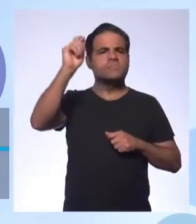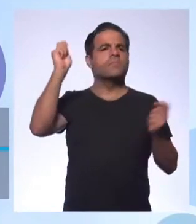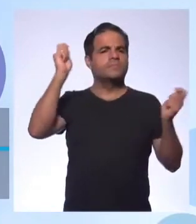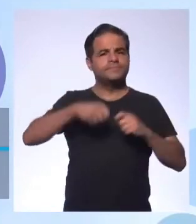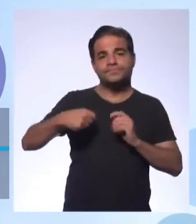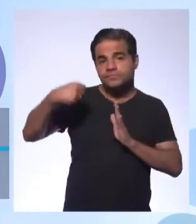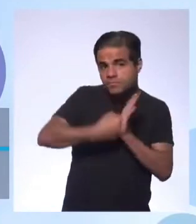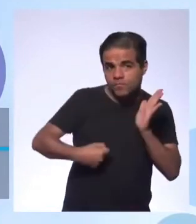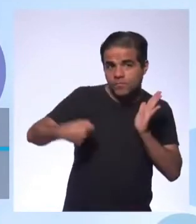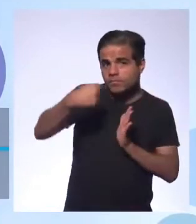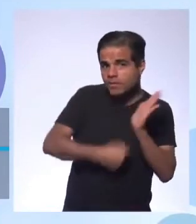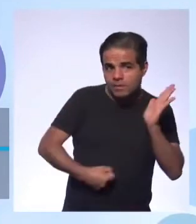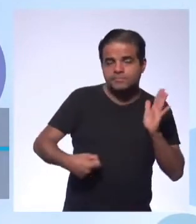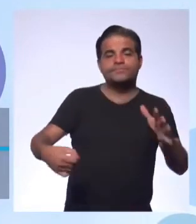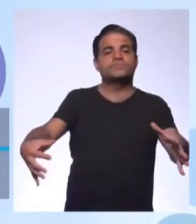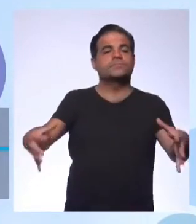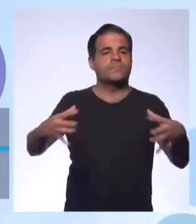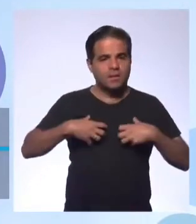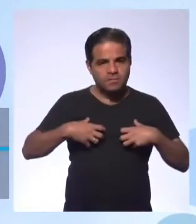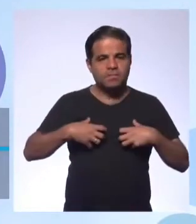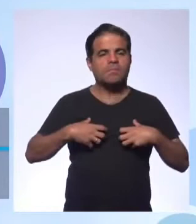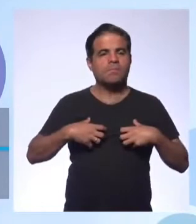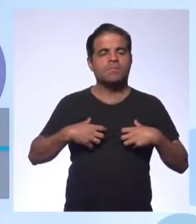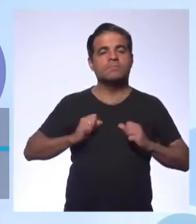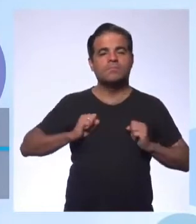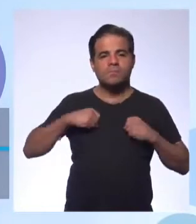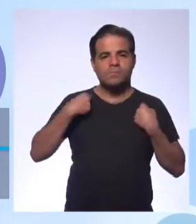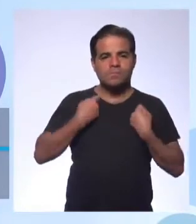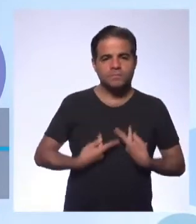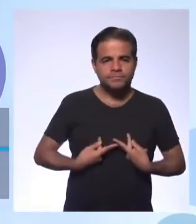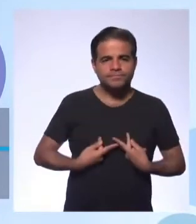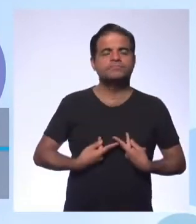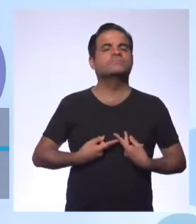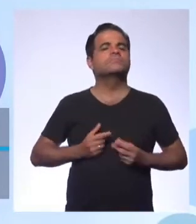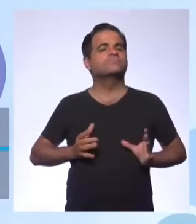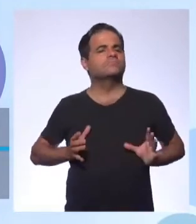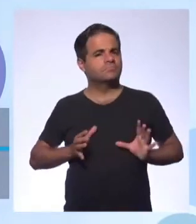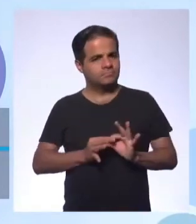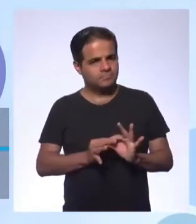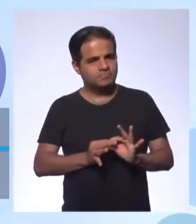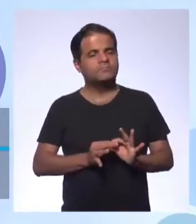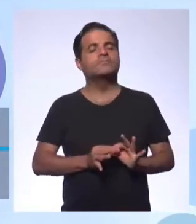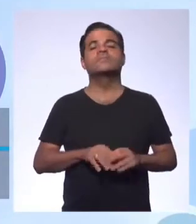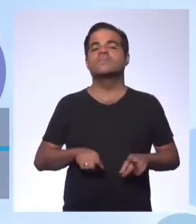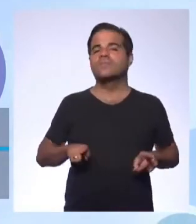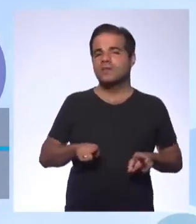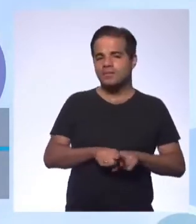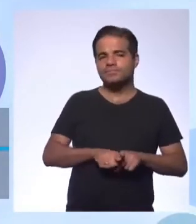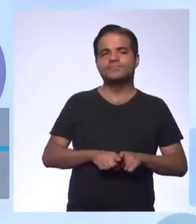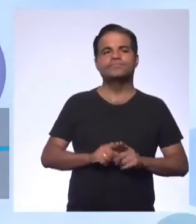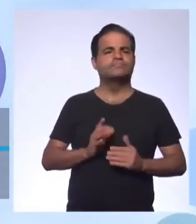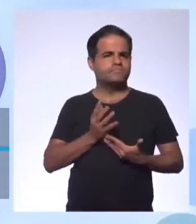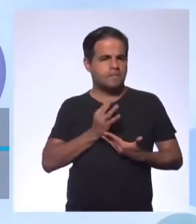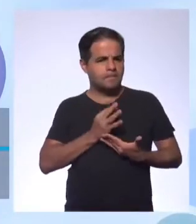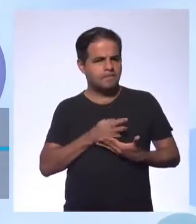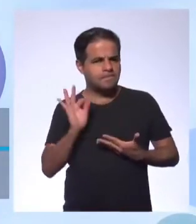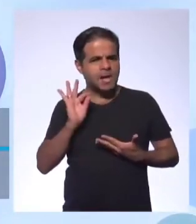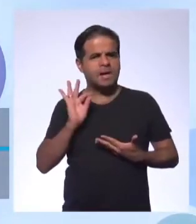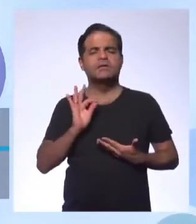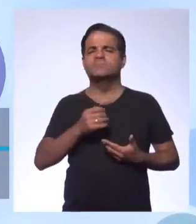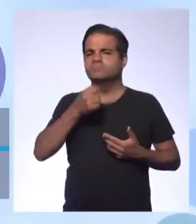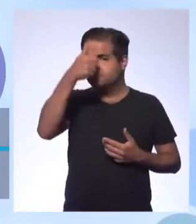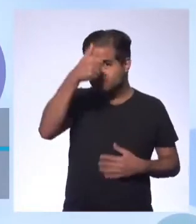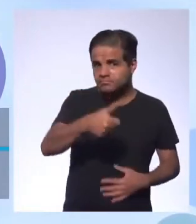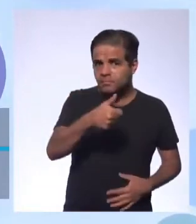lutar contra isso de forma humana, coerente e também assertiva,